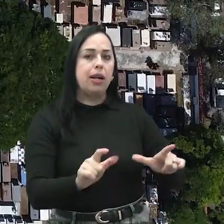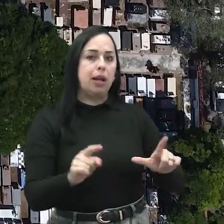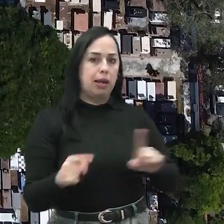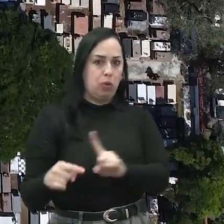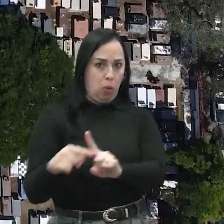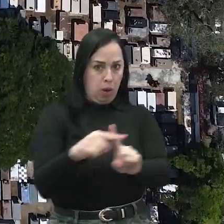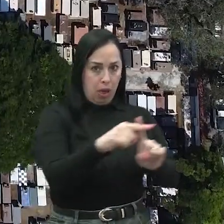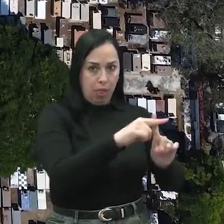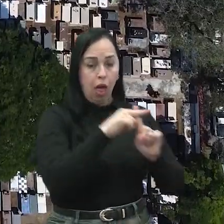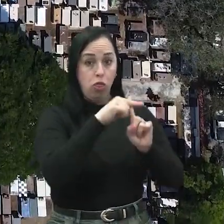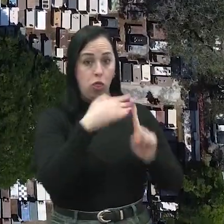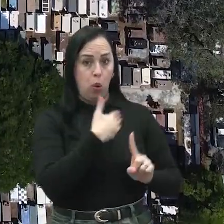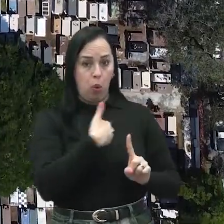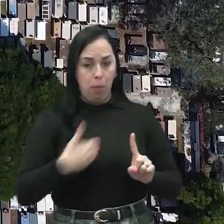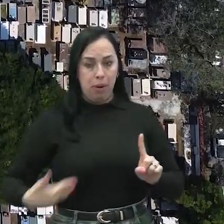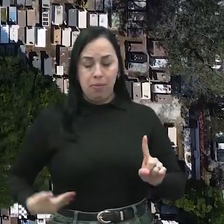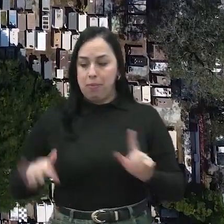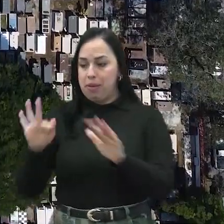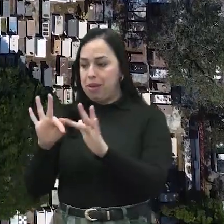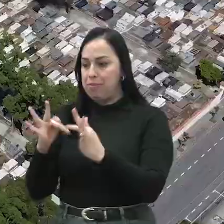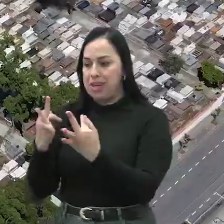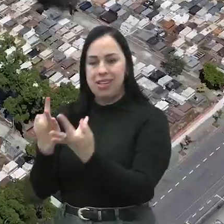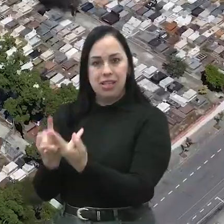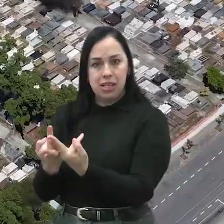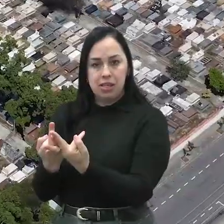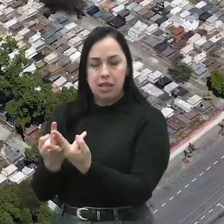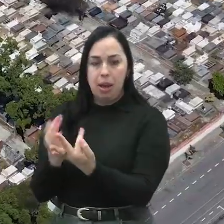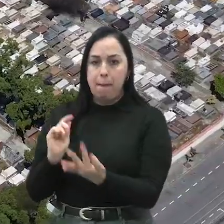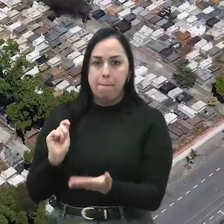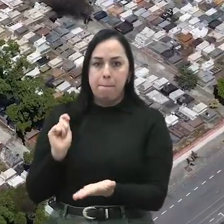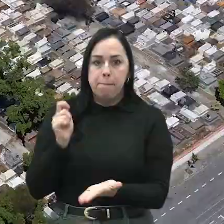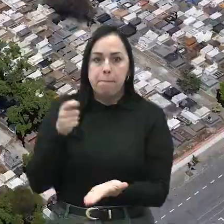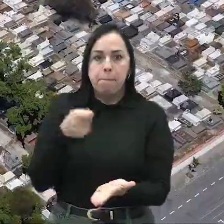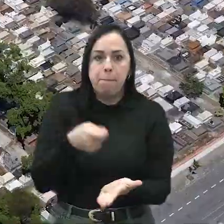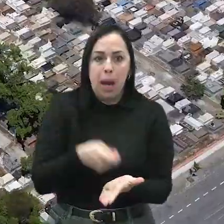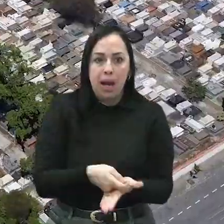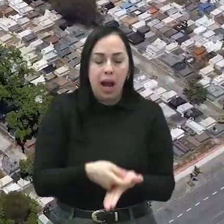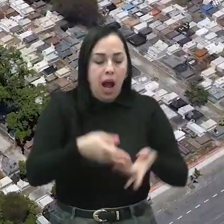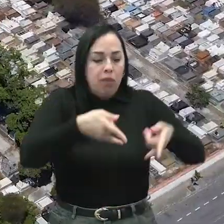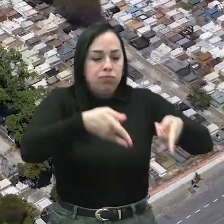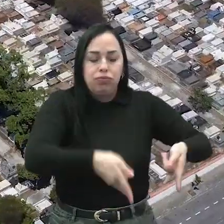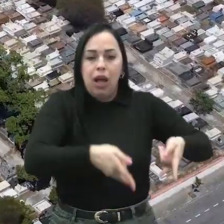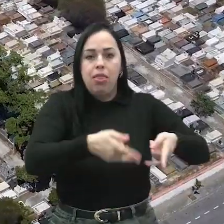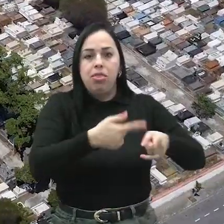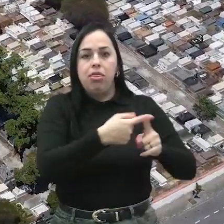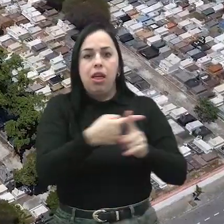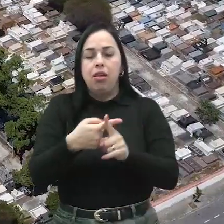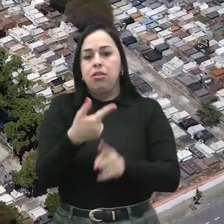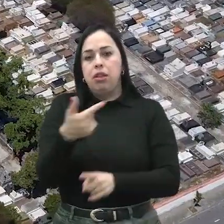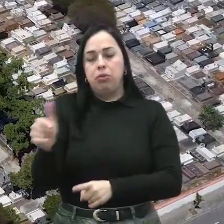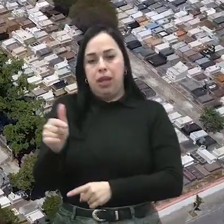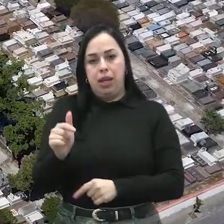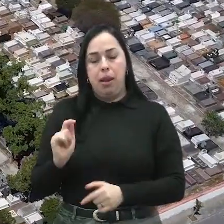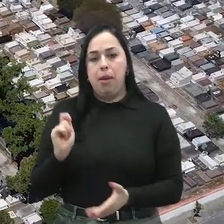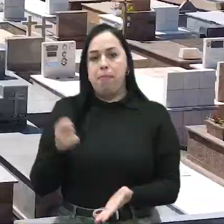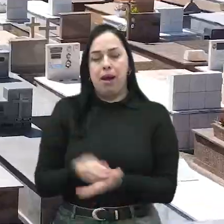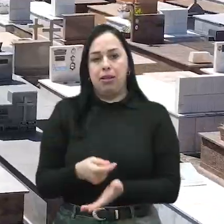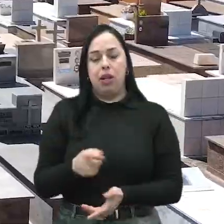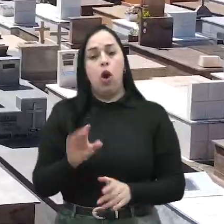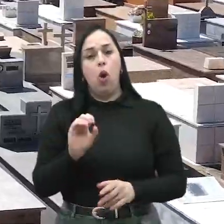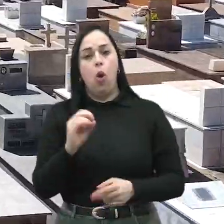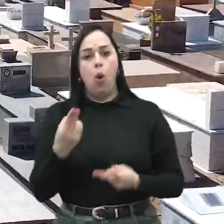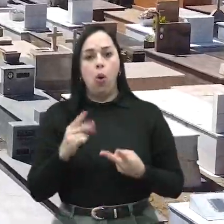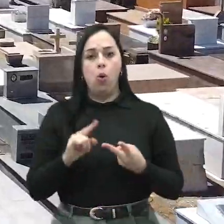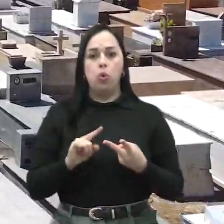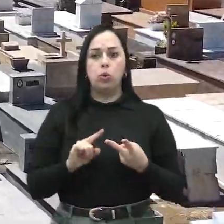um espaço nos cemitérios públicos para famílias que não tiverem condições de realizar o enterro ou